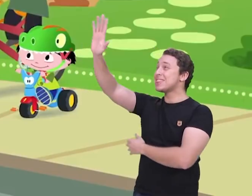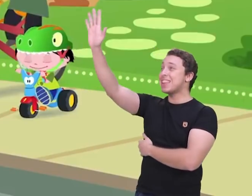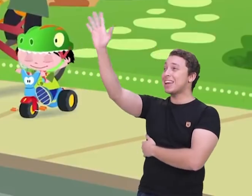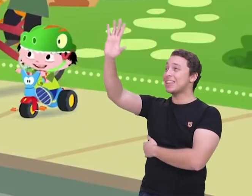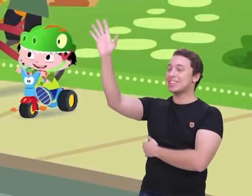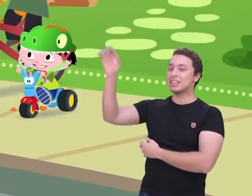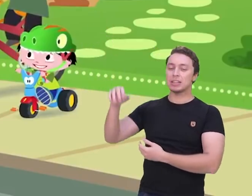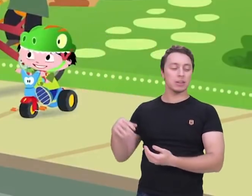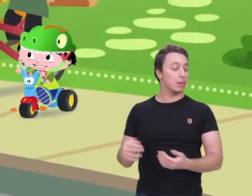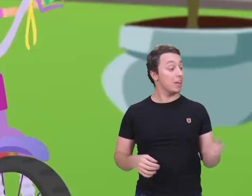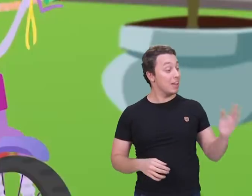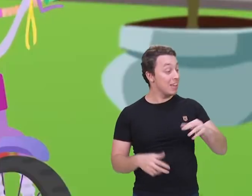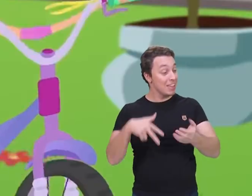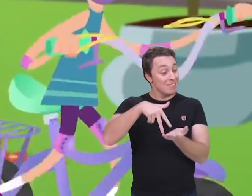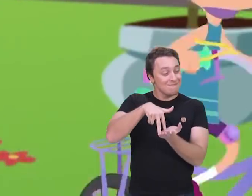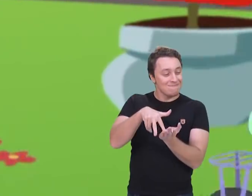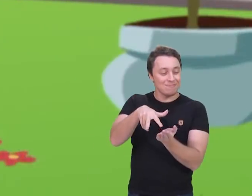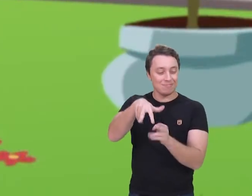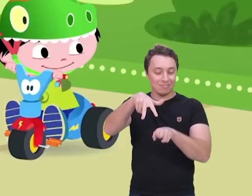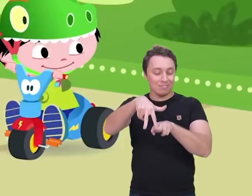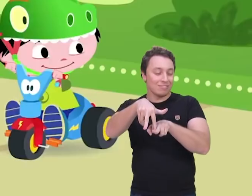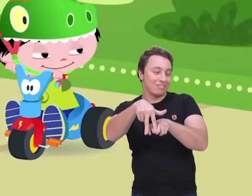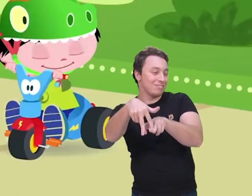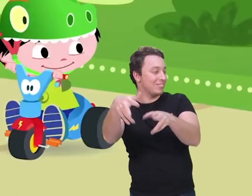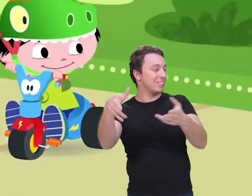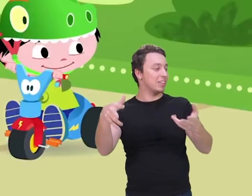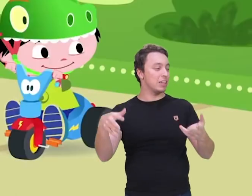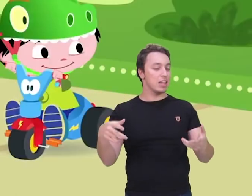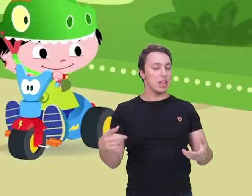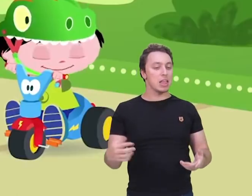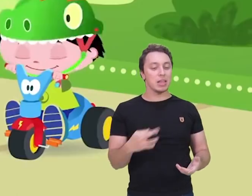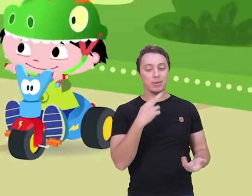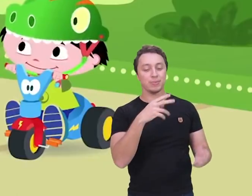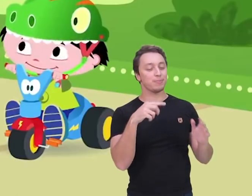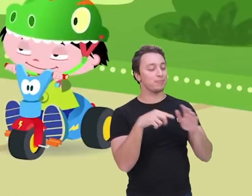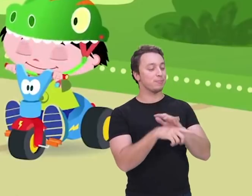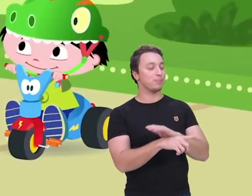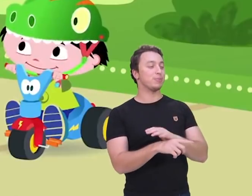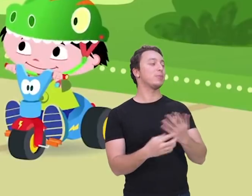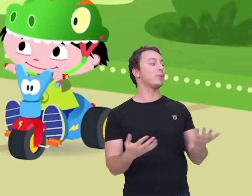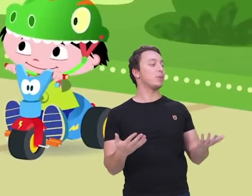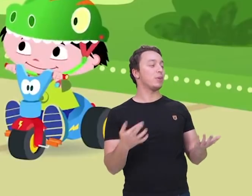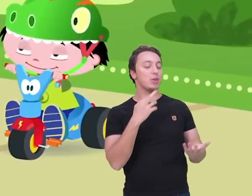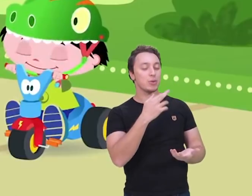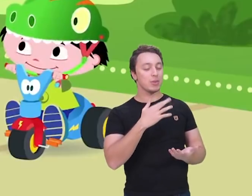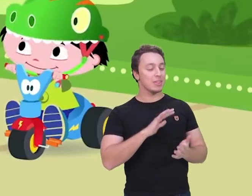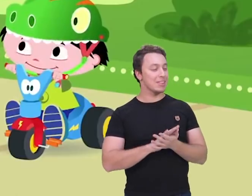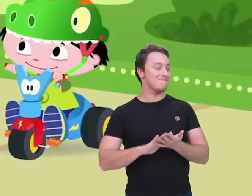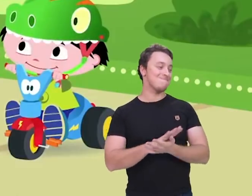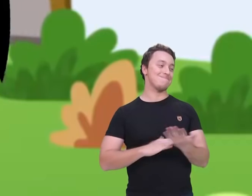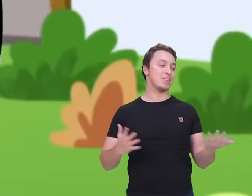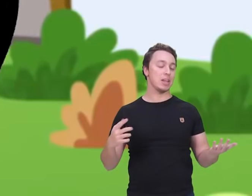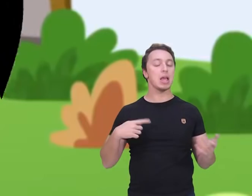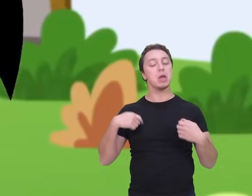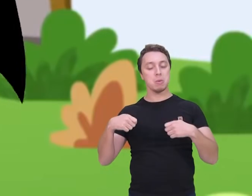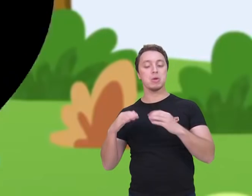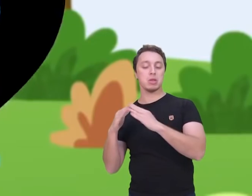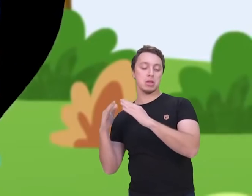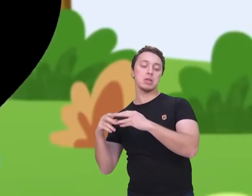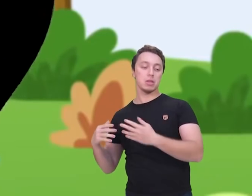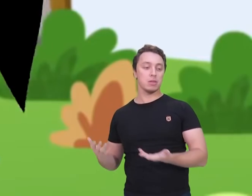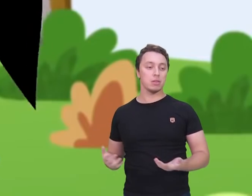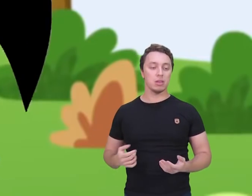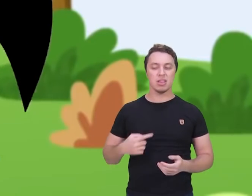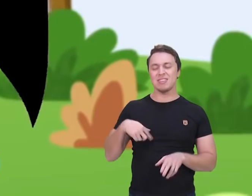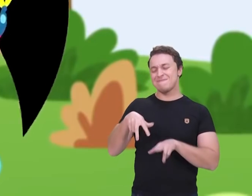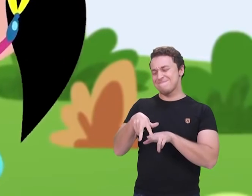quer andar de skate comigo? Ela nem esperou a gente responder a pergunta. Eu tenho que ir pra casa. E eu